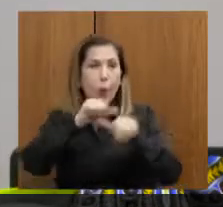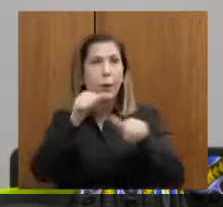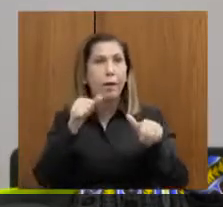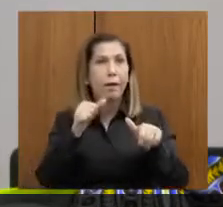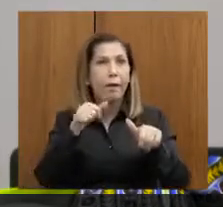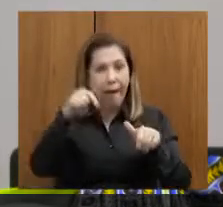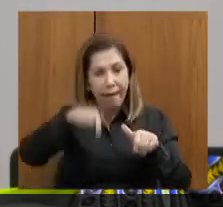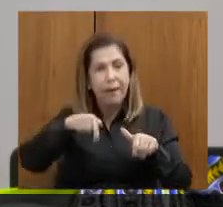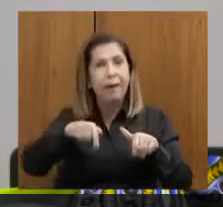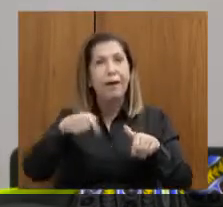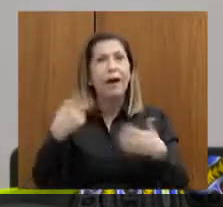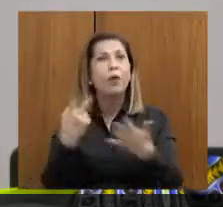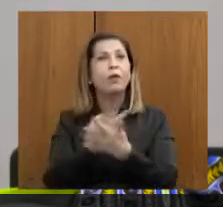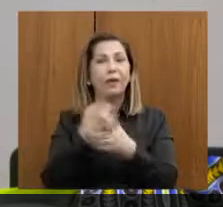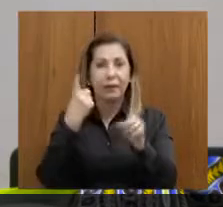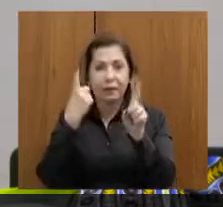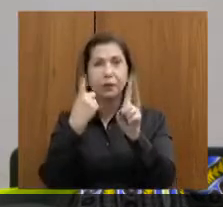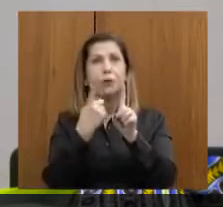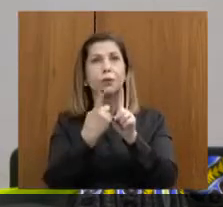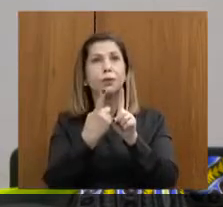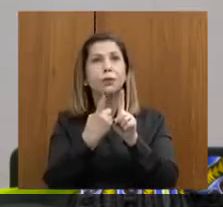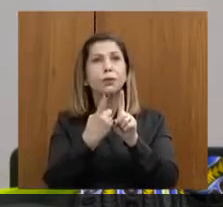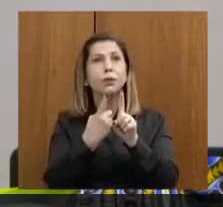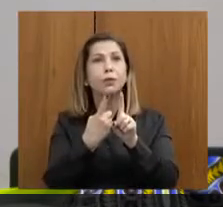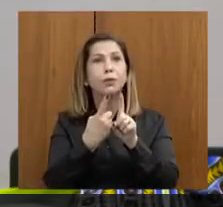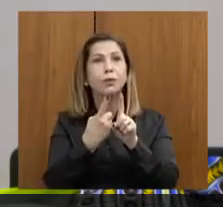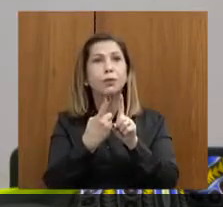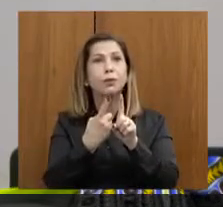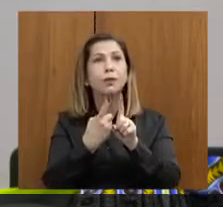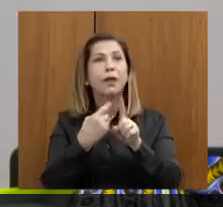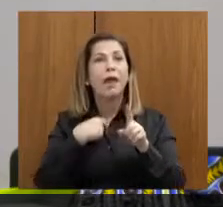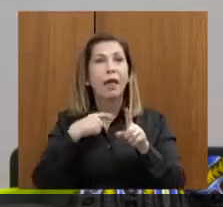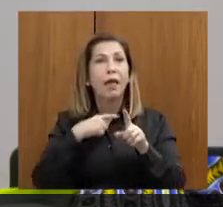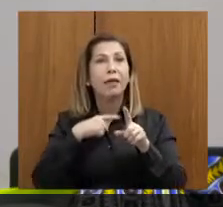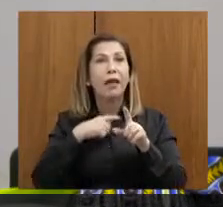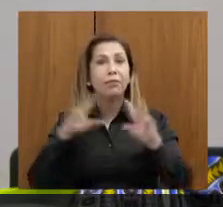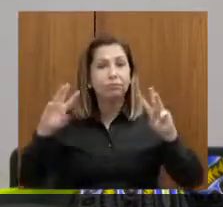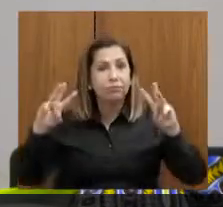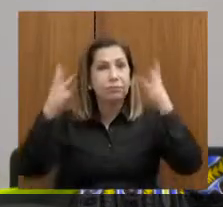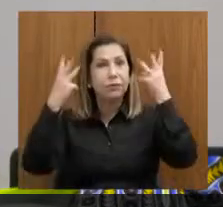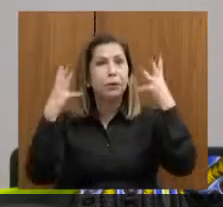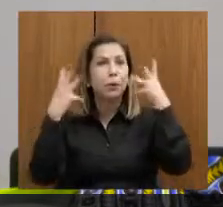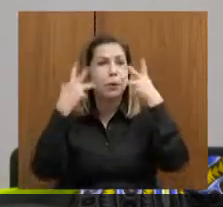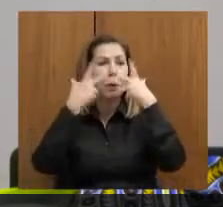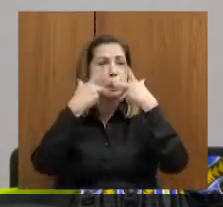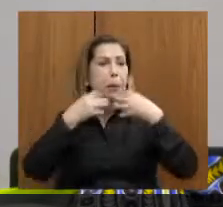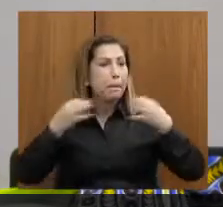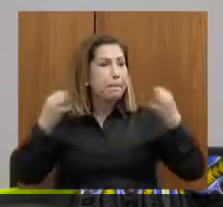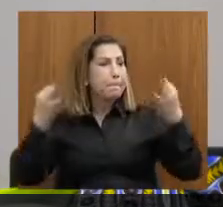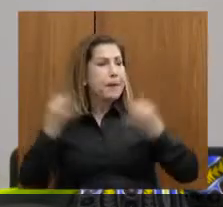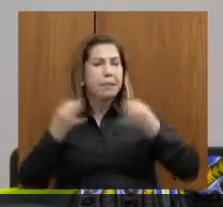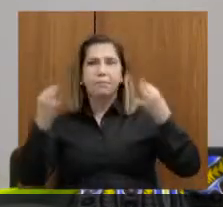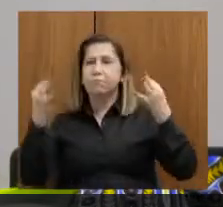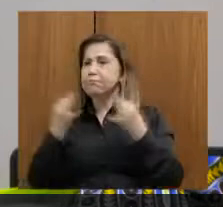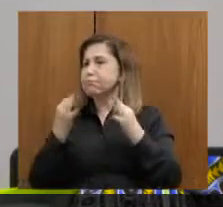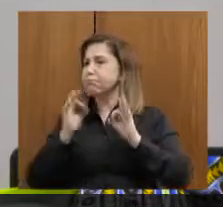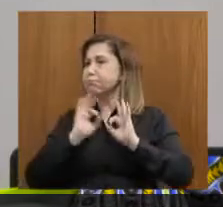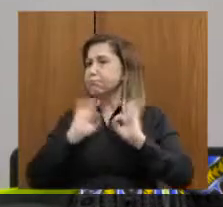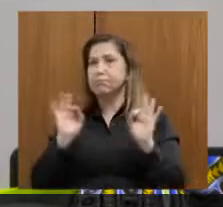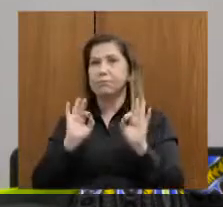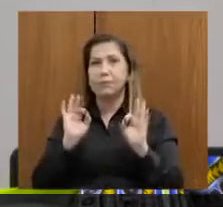acontece muitos encontros inclusive cerimônias muito bonita chique para homenagear